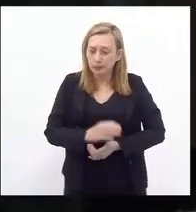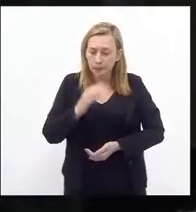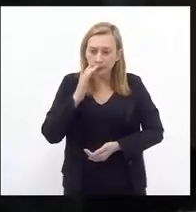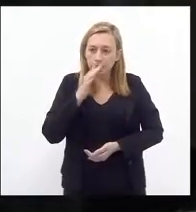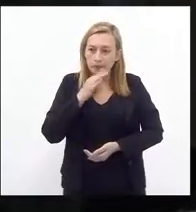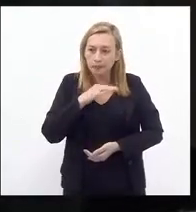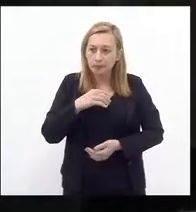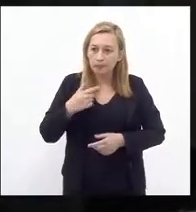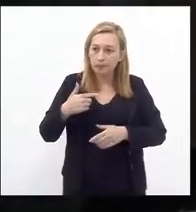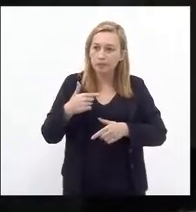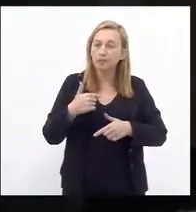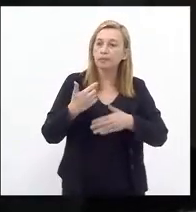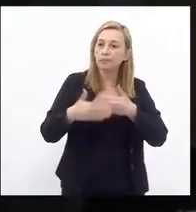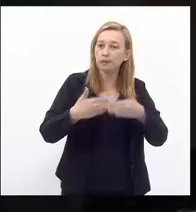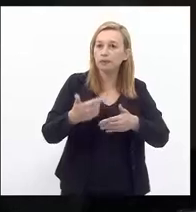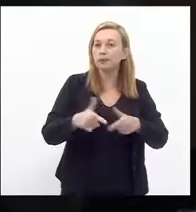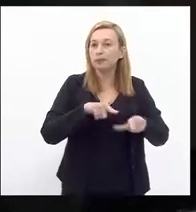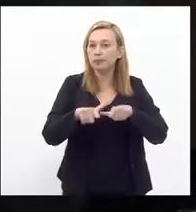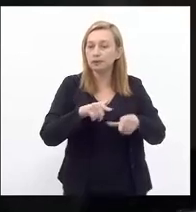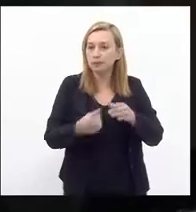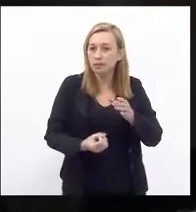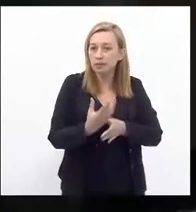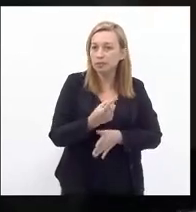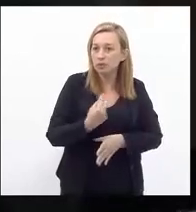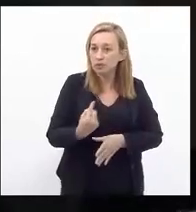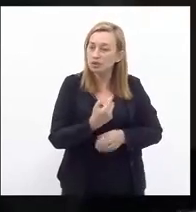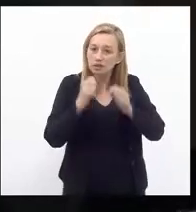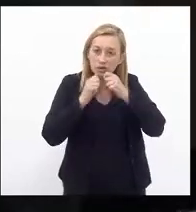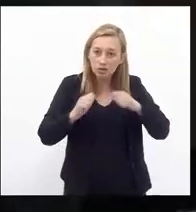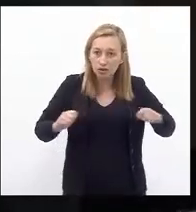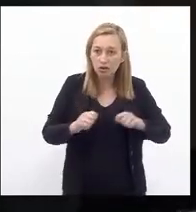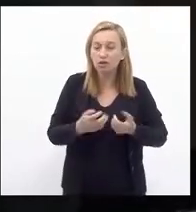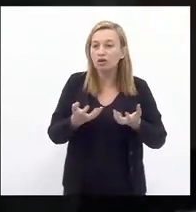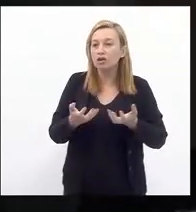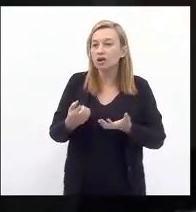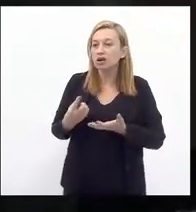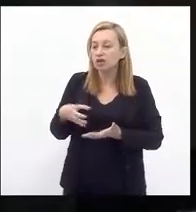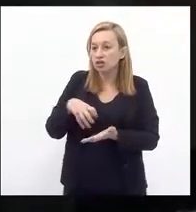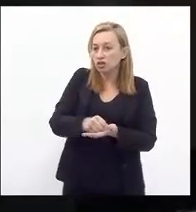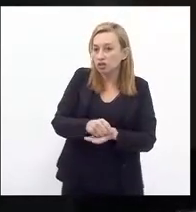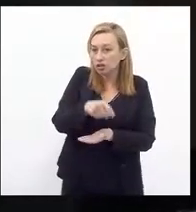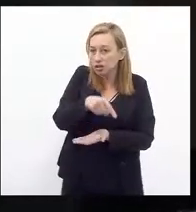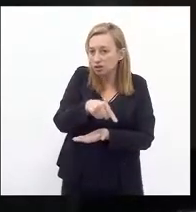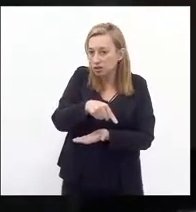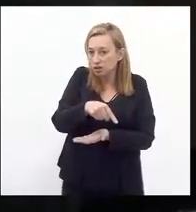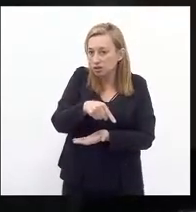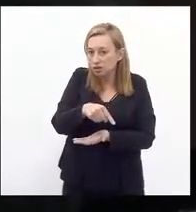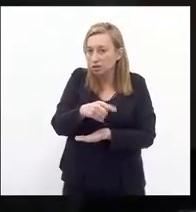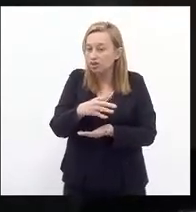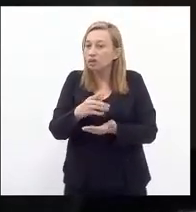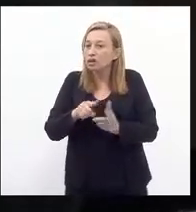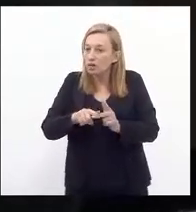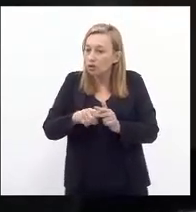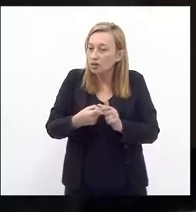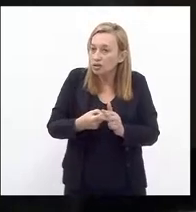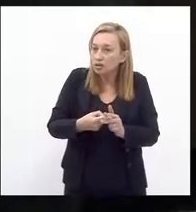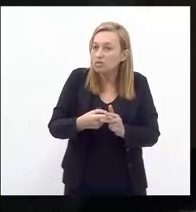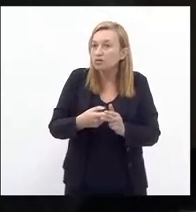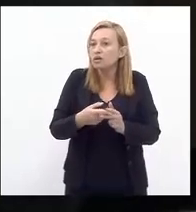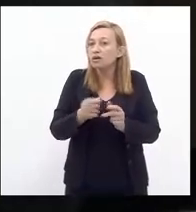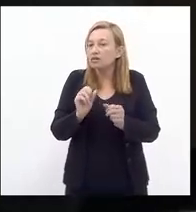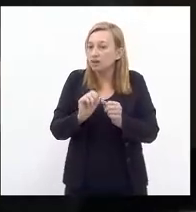longo trabalho feito por nós e pela assessoria e eu quero deixar registrado o ver ainda alguma correção a